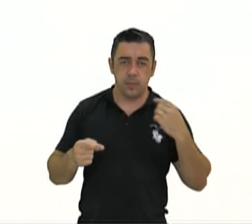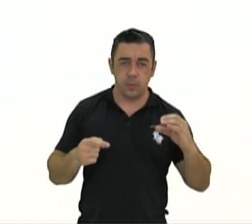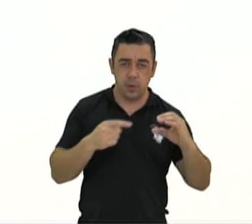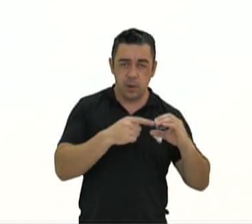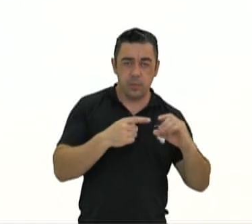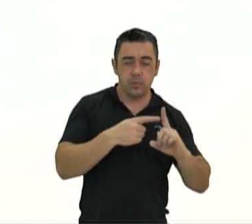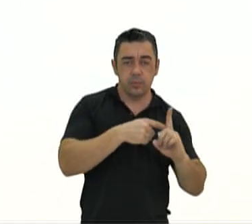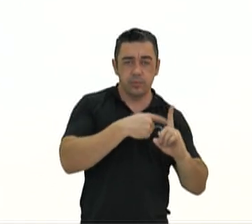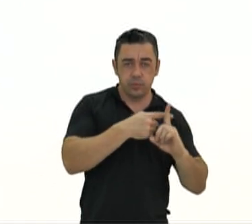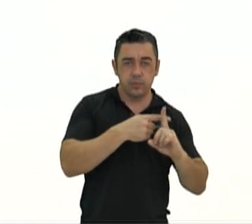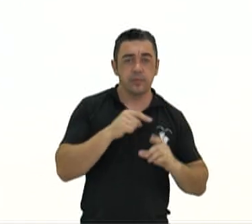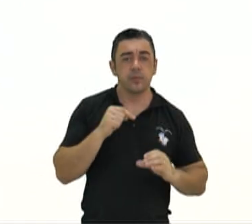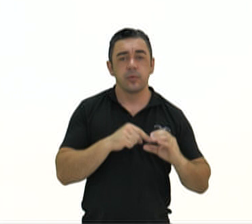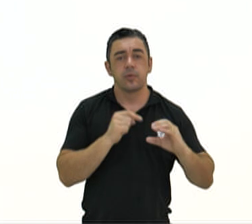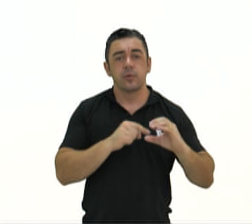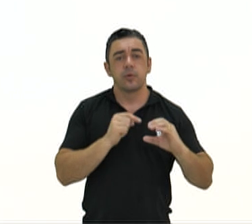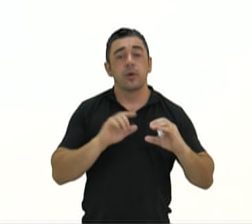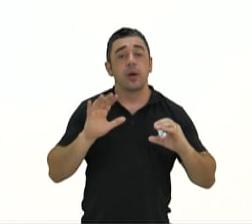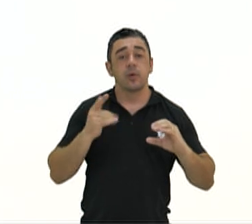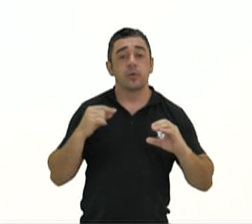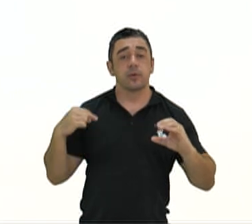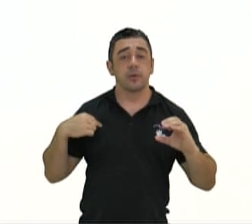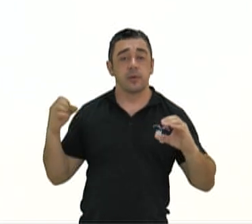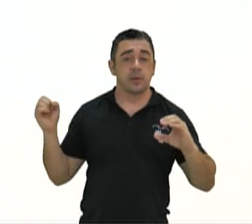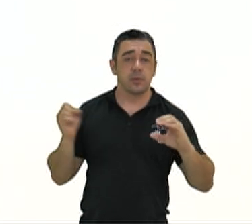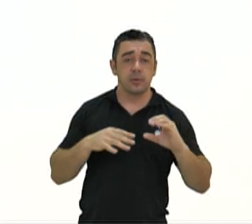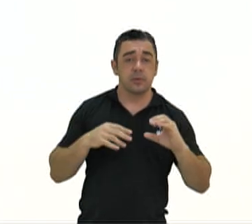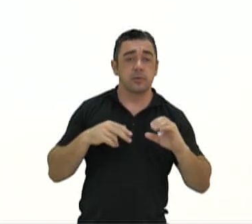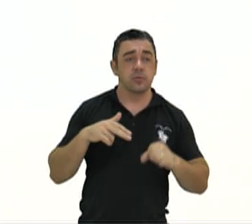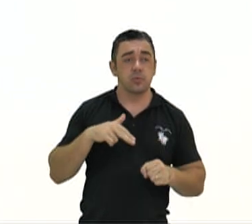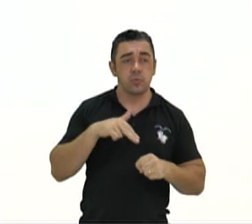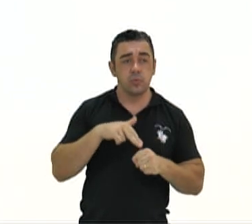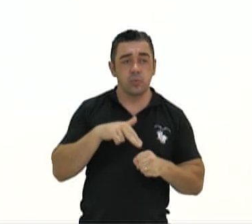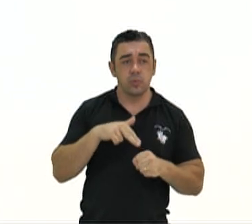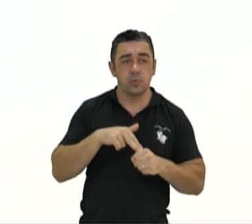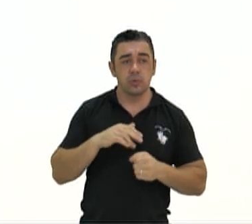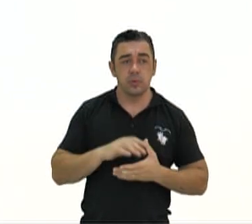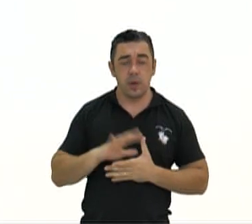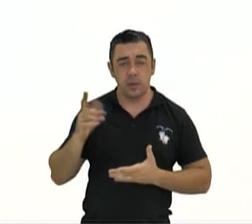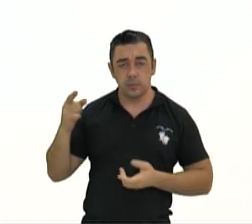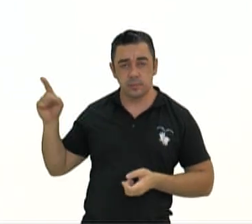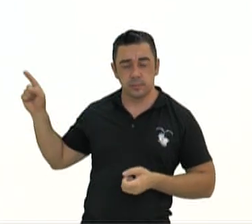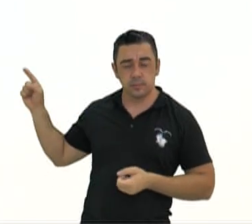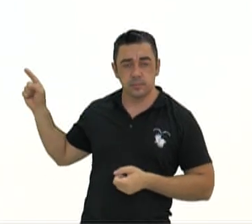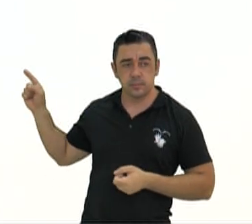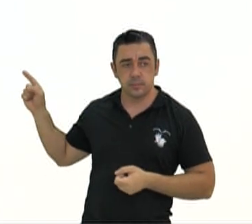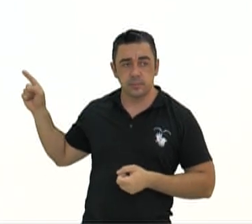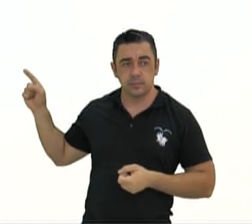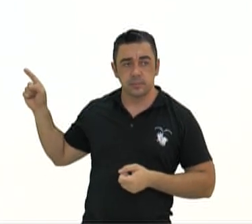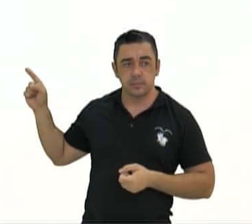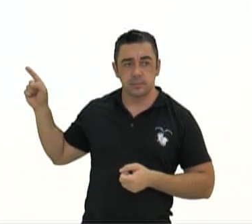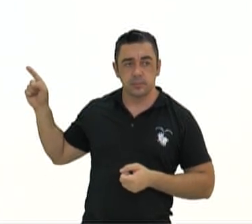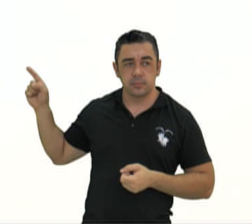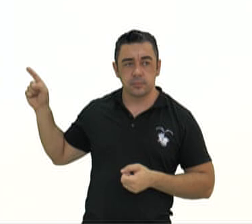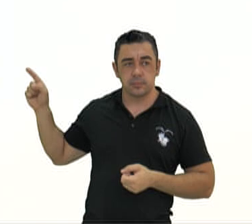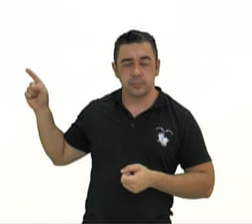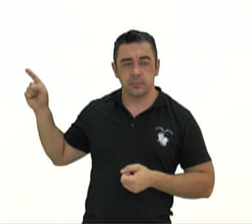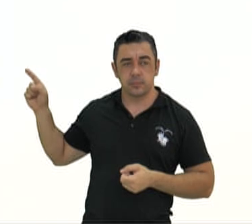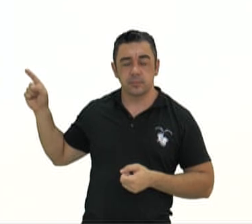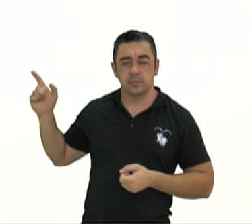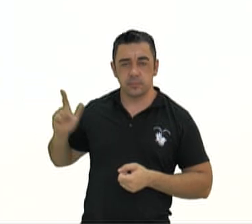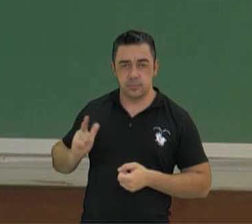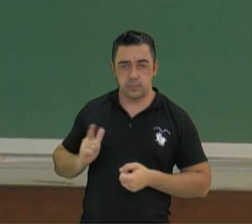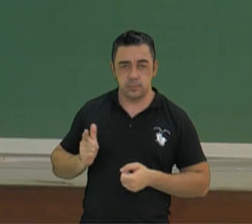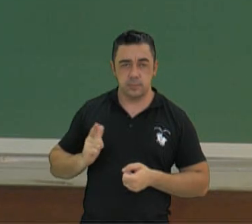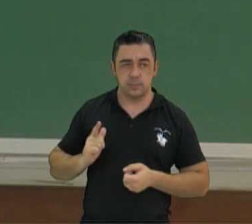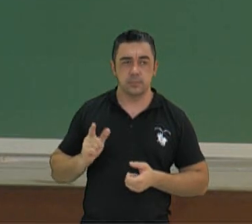Então o carbono pode sofrer ataque nucleofílico. Seria mais ou menos assim, ó. Eu tenho um